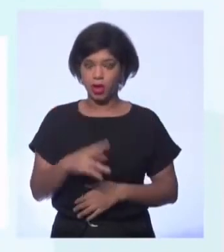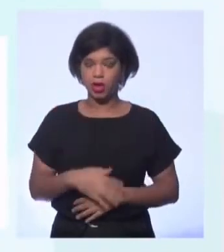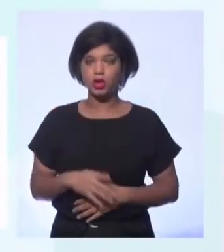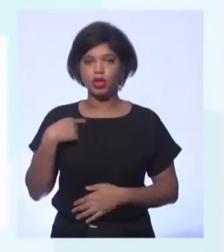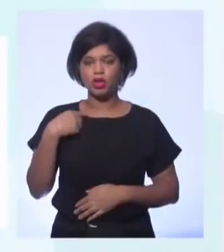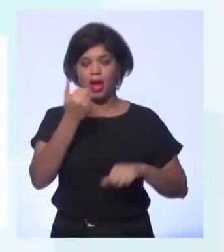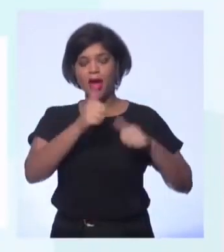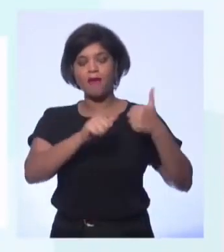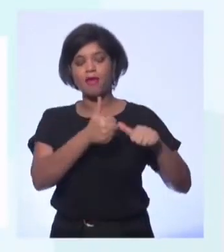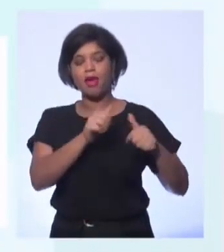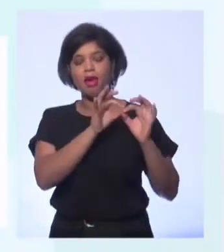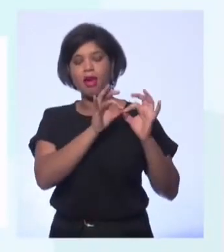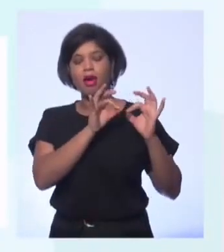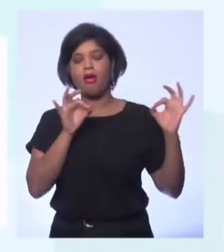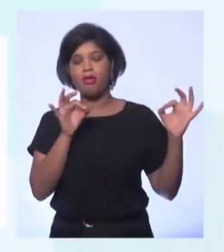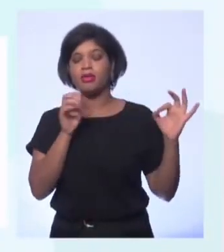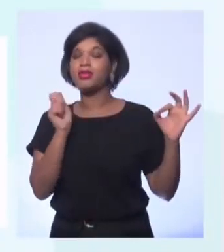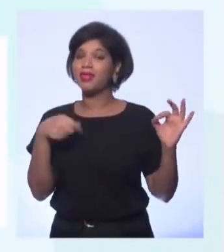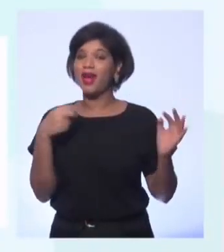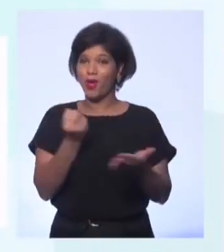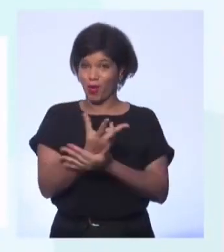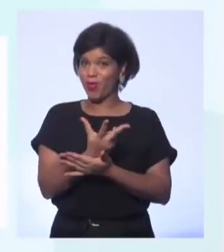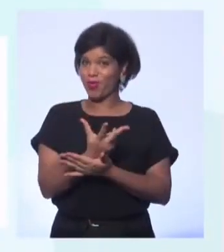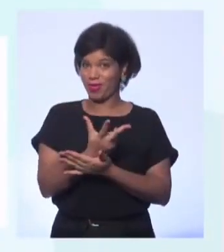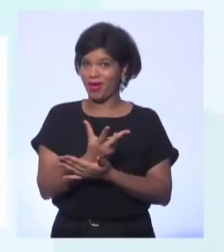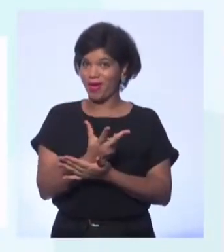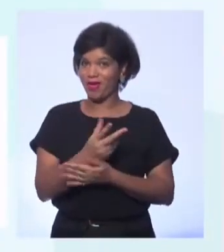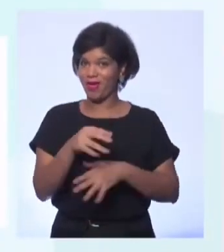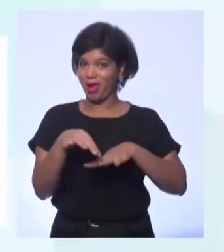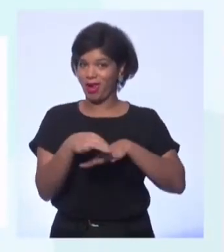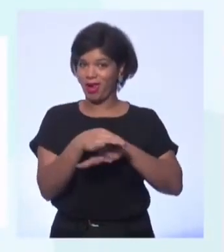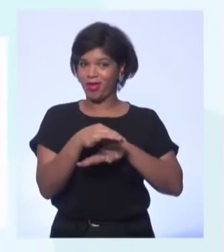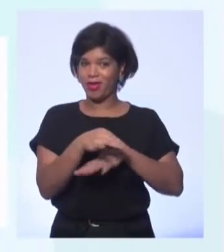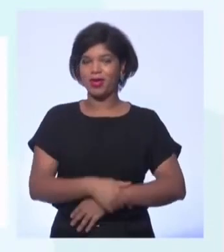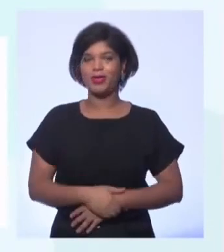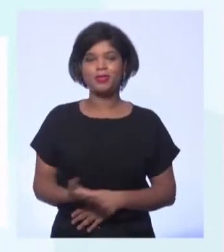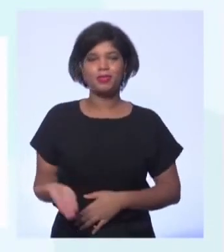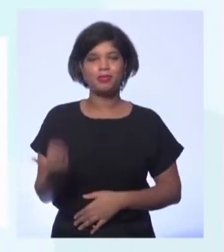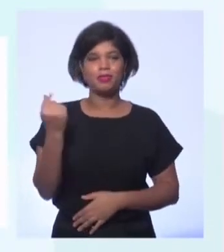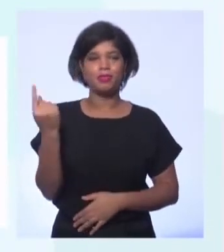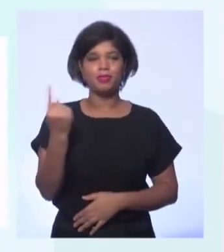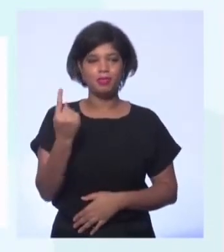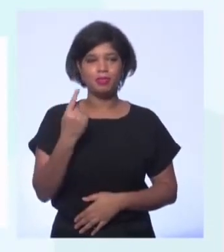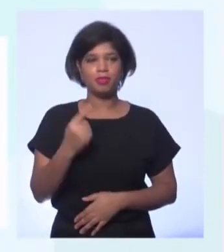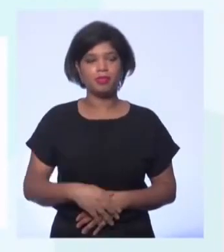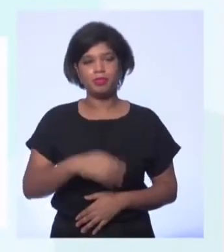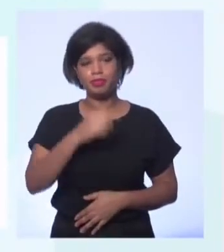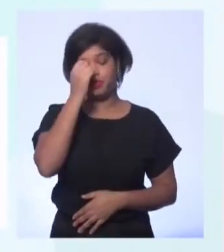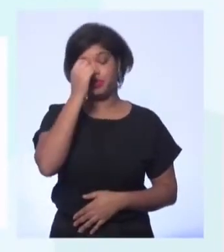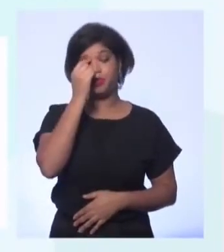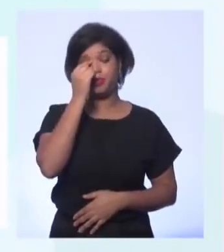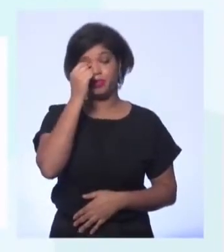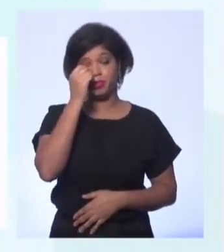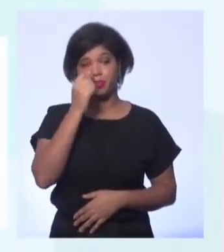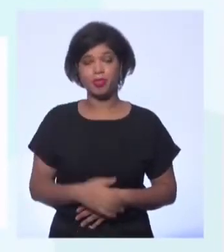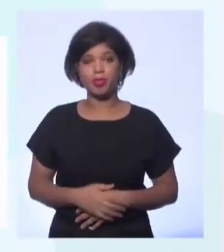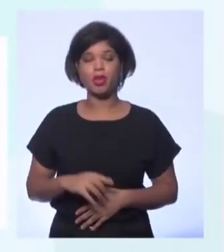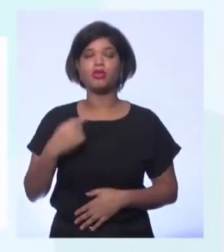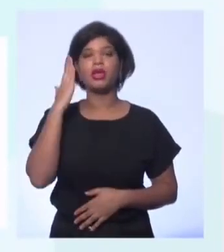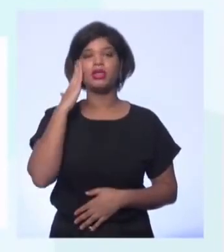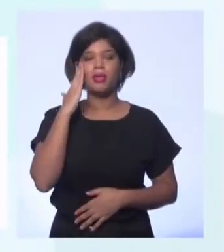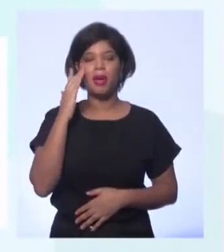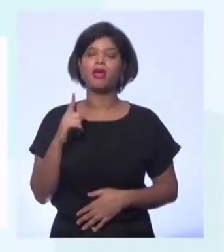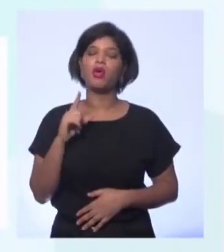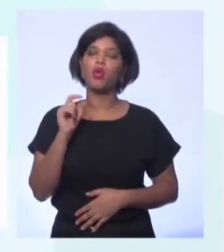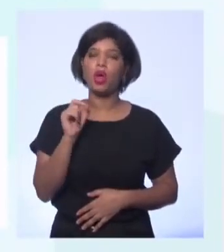esse diâmetro, a gente consegue comprar um anel. Então, vamos para o nosso primeiro caso, que é a nossa parte 1. Tá bom? Sabendo que o comprimento